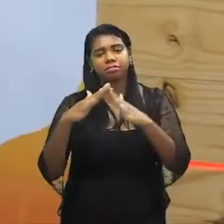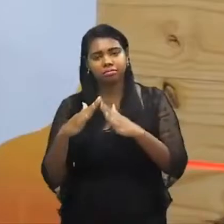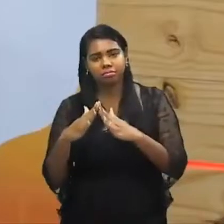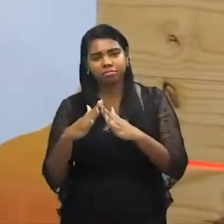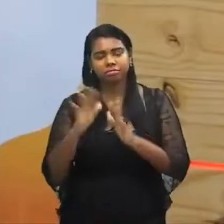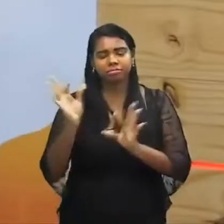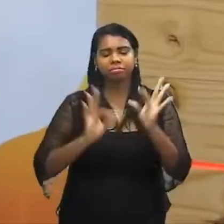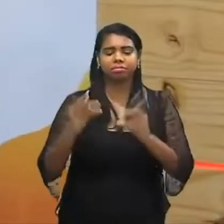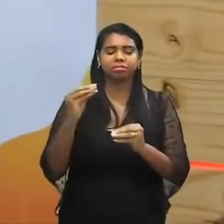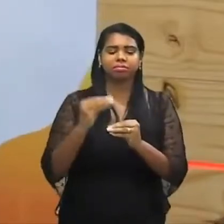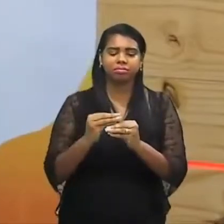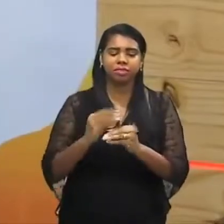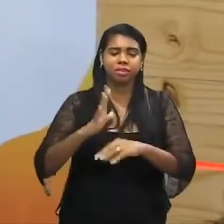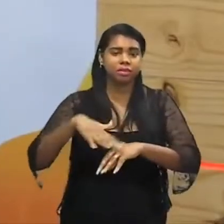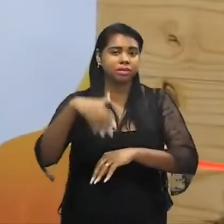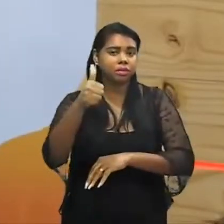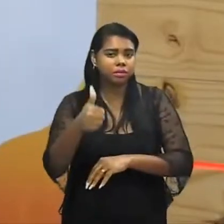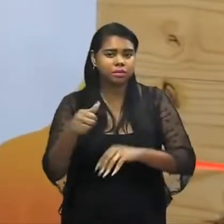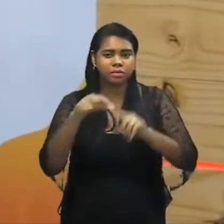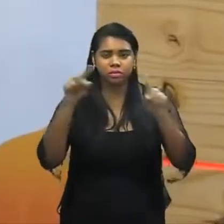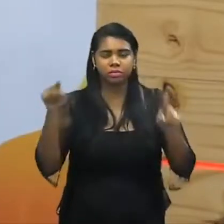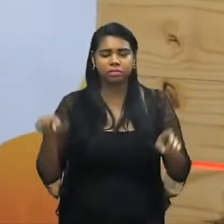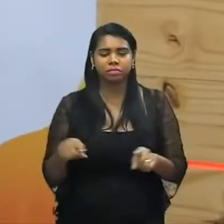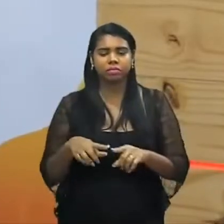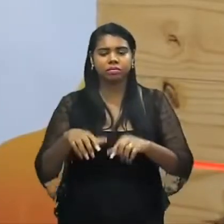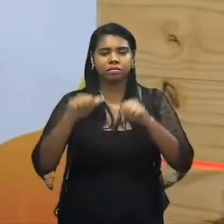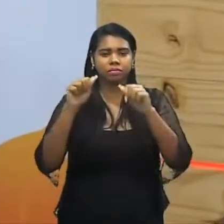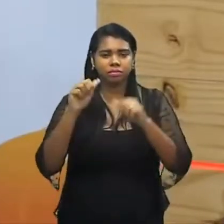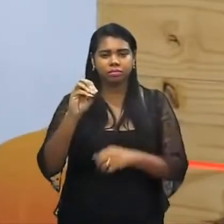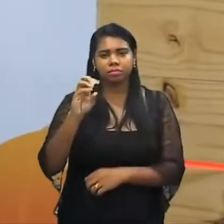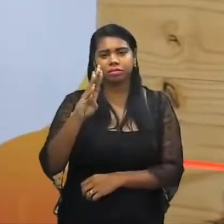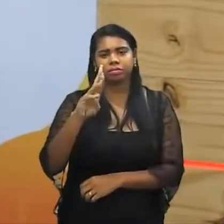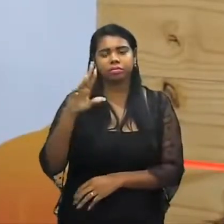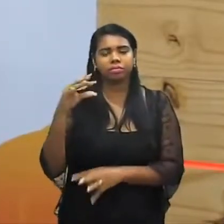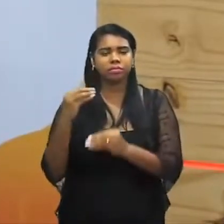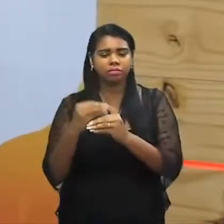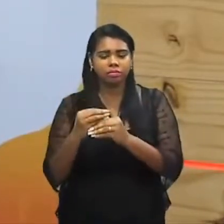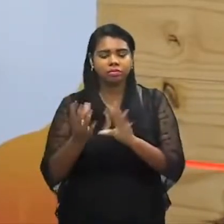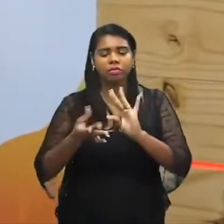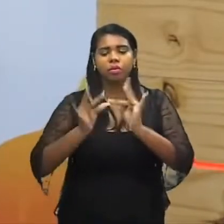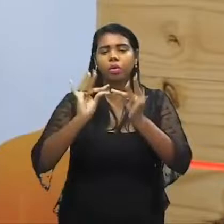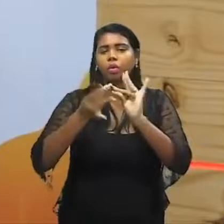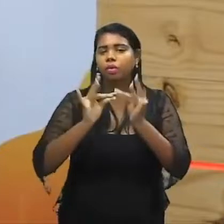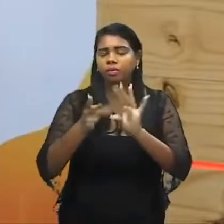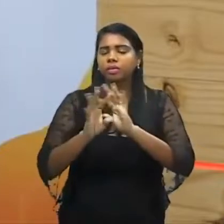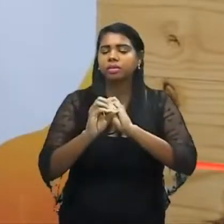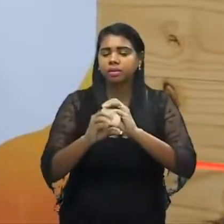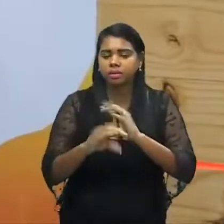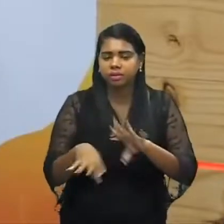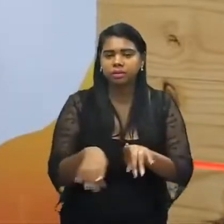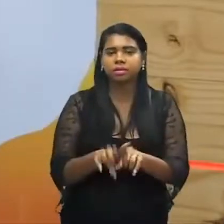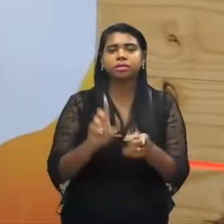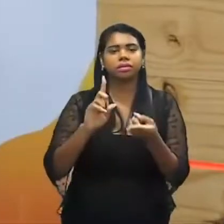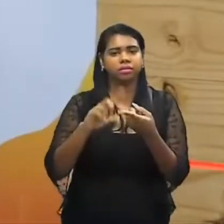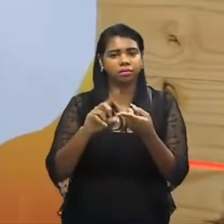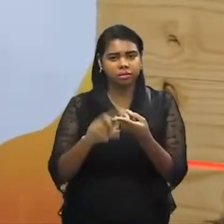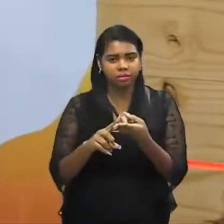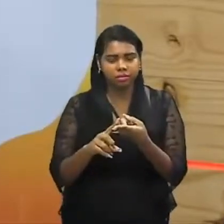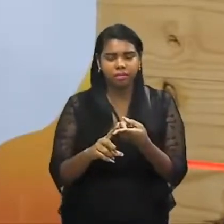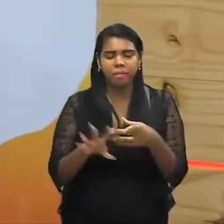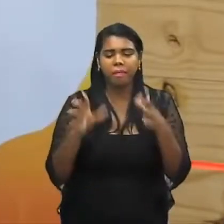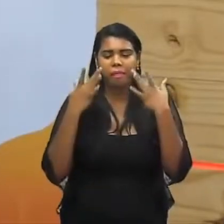está lá as suas melhores obras. Com certeza, ele fez oficinas, deu oficinas a alguns